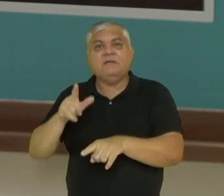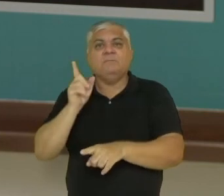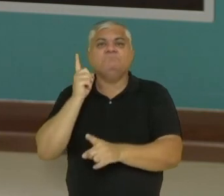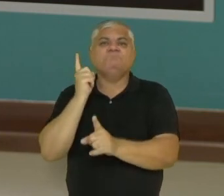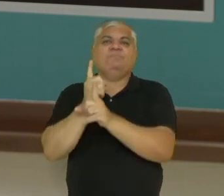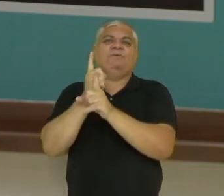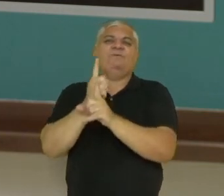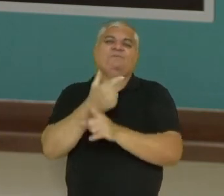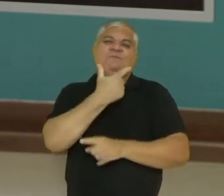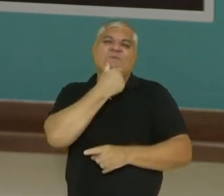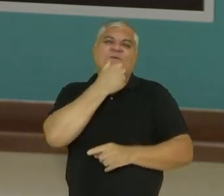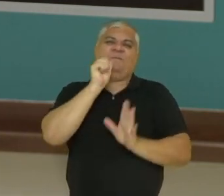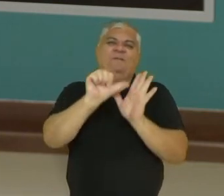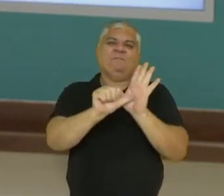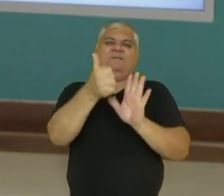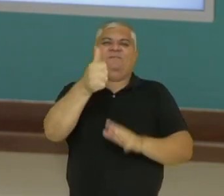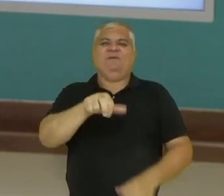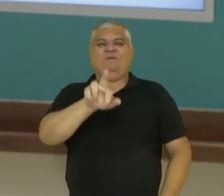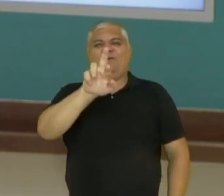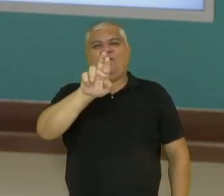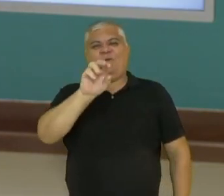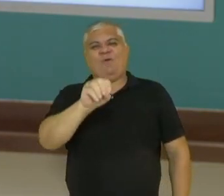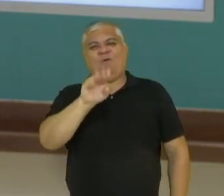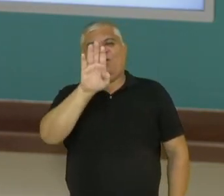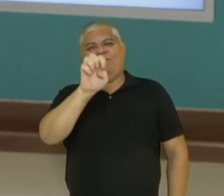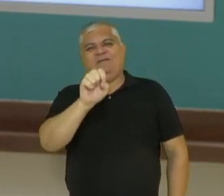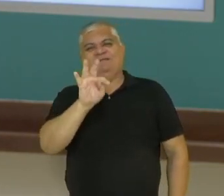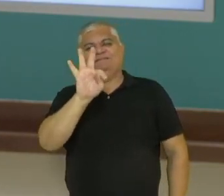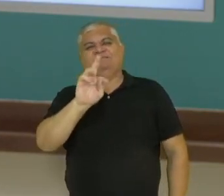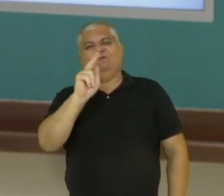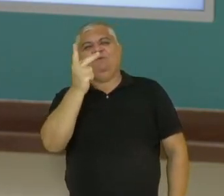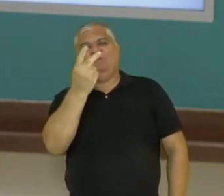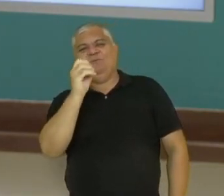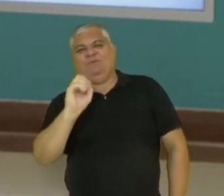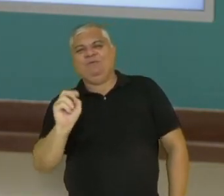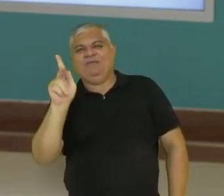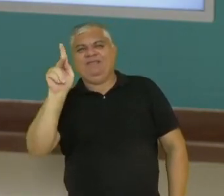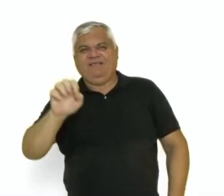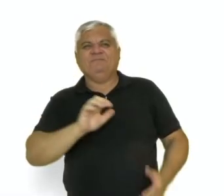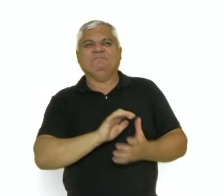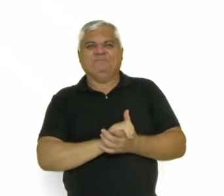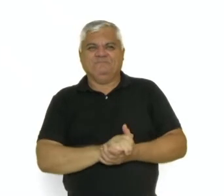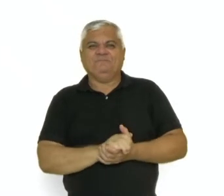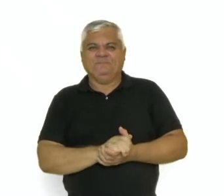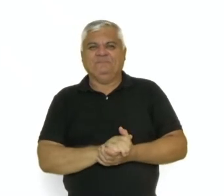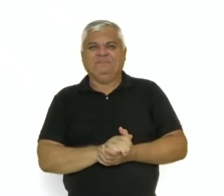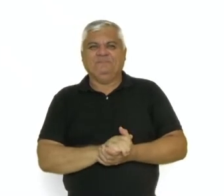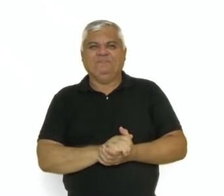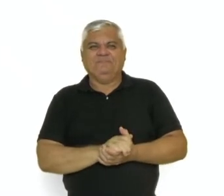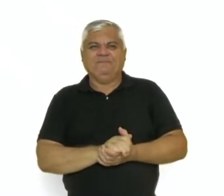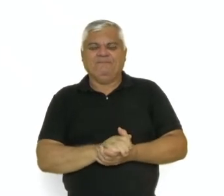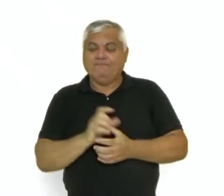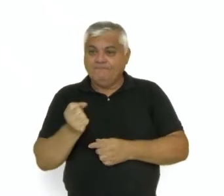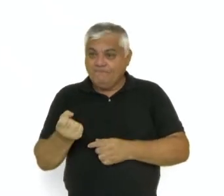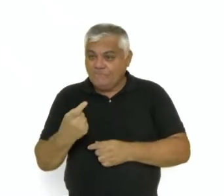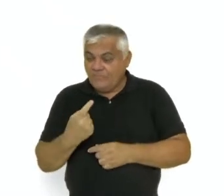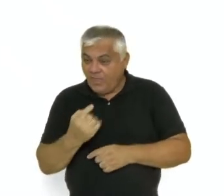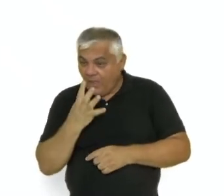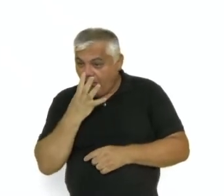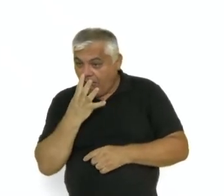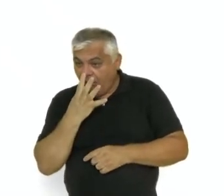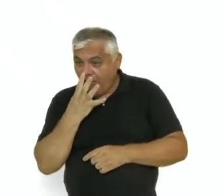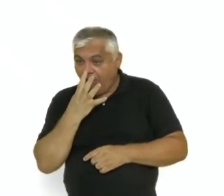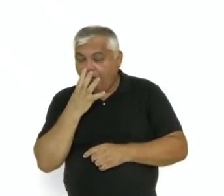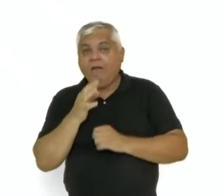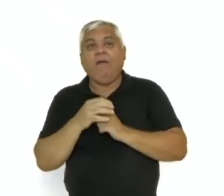Hooke foi o primeiro a observar a célula, ok? Ele observou então os buraquinhos, tá, da cortiça antes da morte